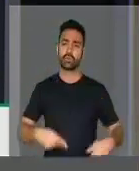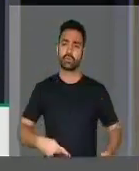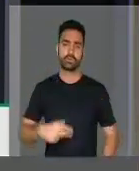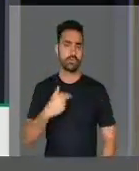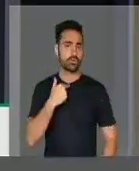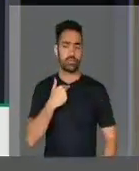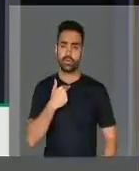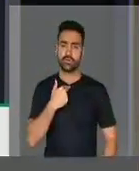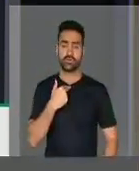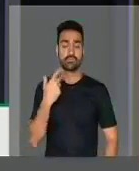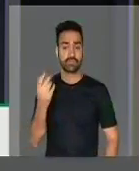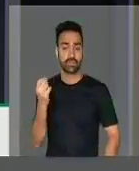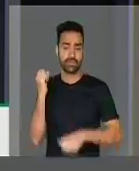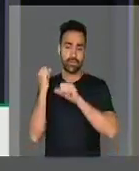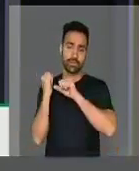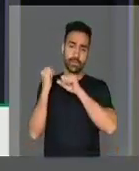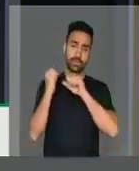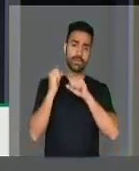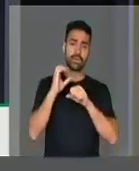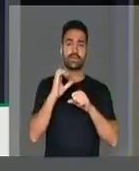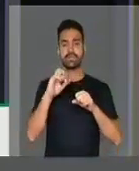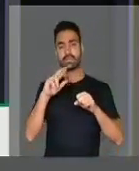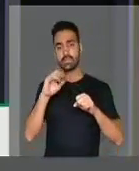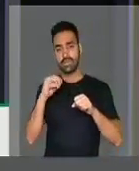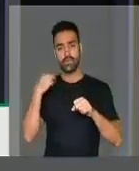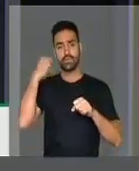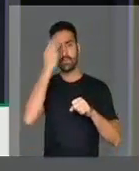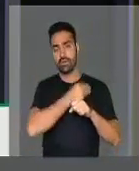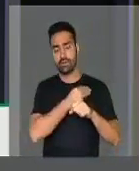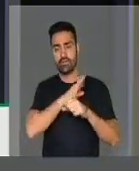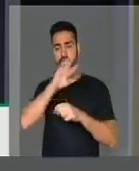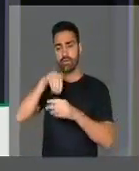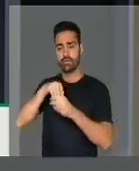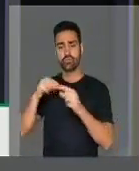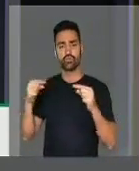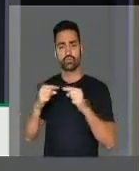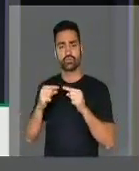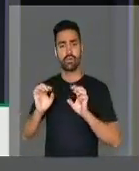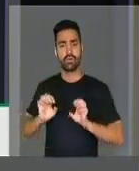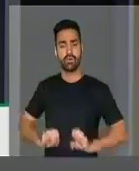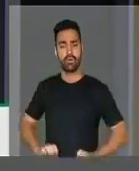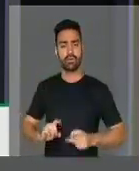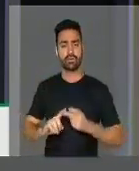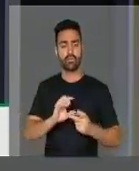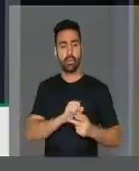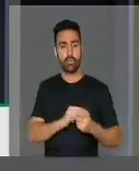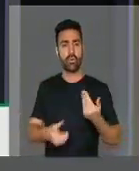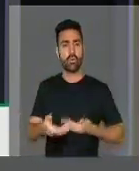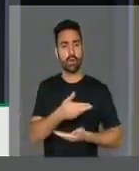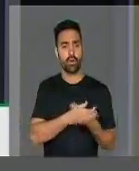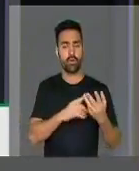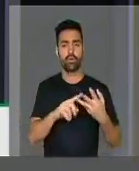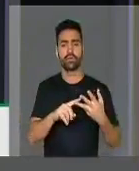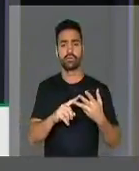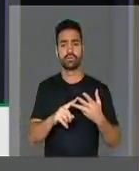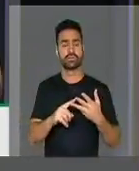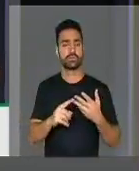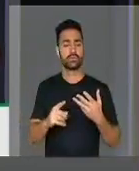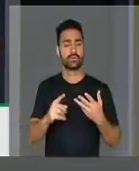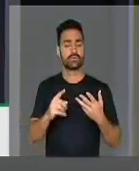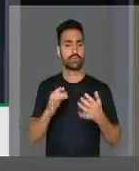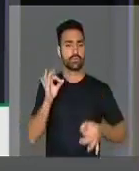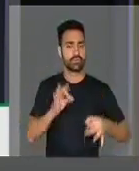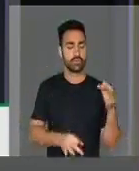o Círio de Nazaré, os princípios que estão ligados à ética cristã, do amor ao próximo, da fraternidade, da justiça, com